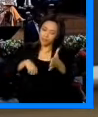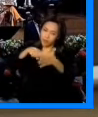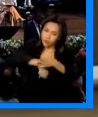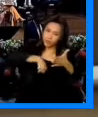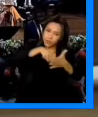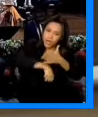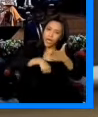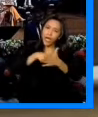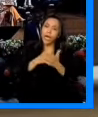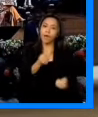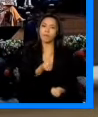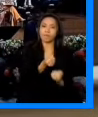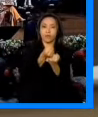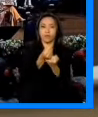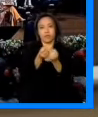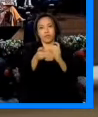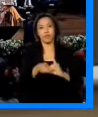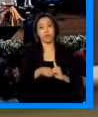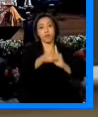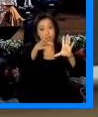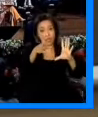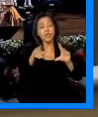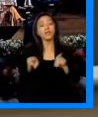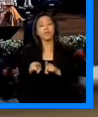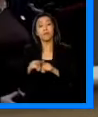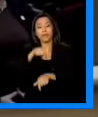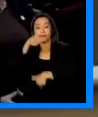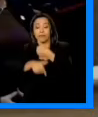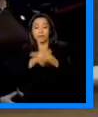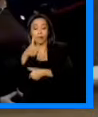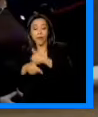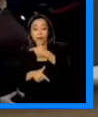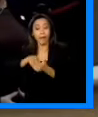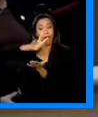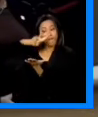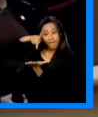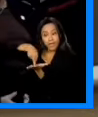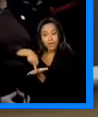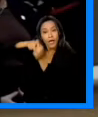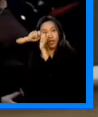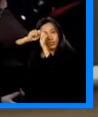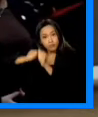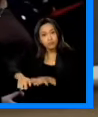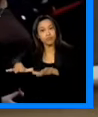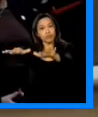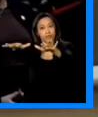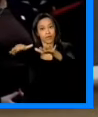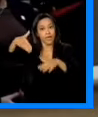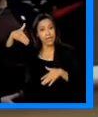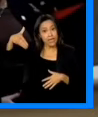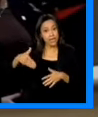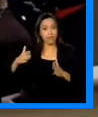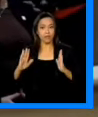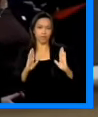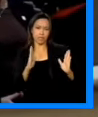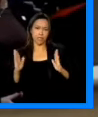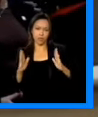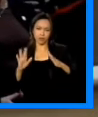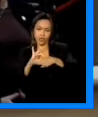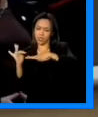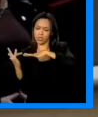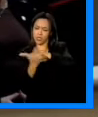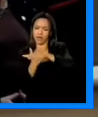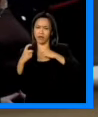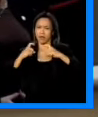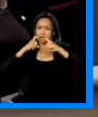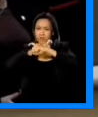e trabalhar através da verdade. Em tempos de rede social, em que a mentira tem